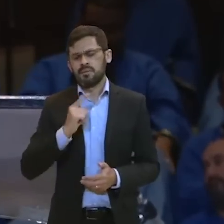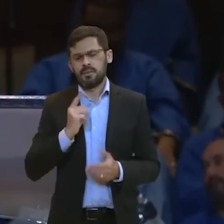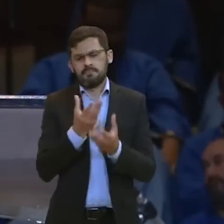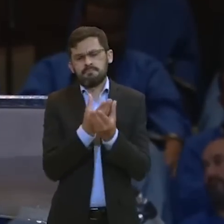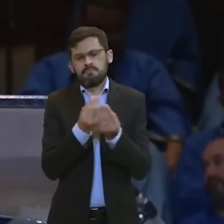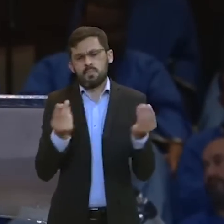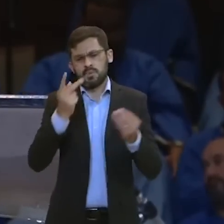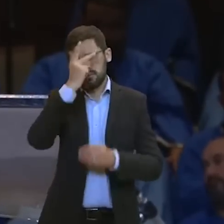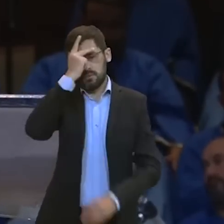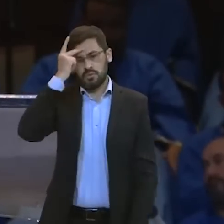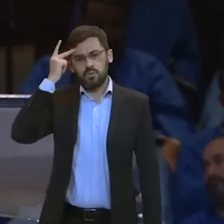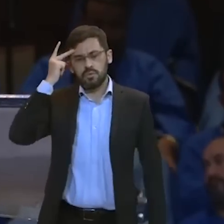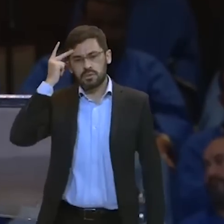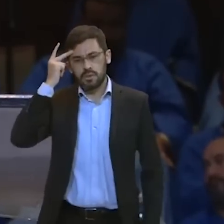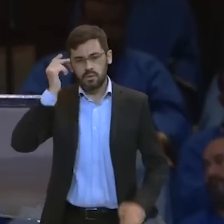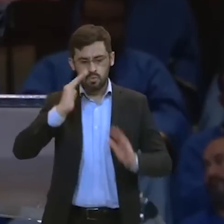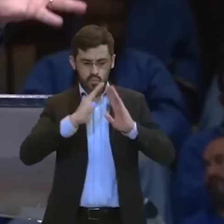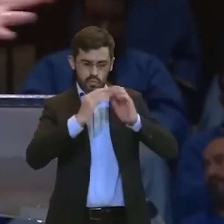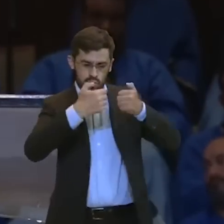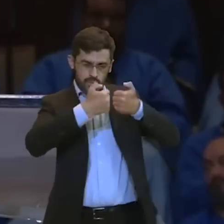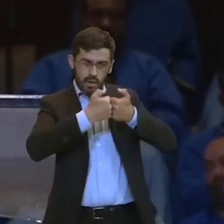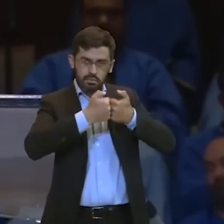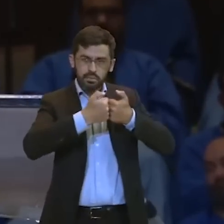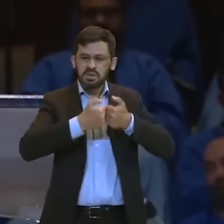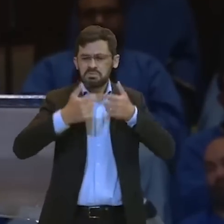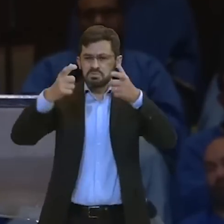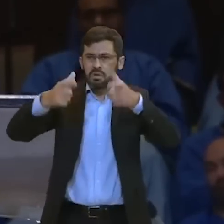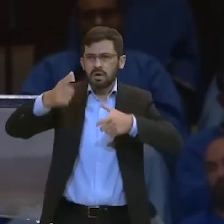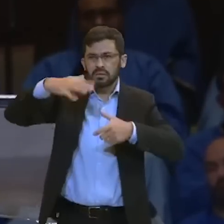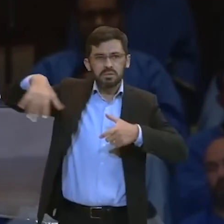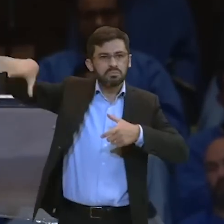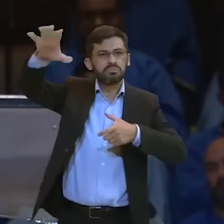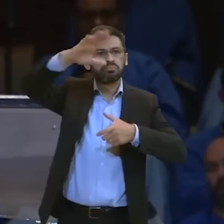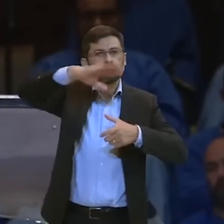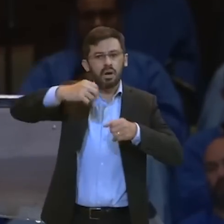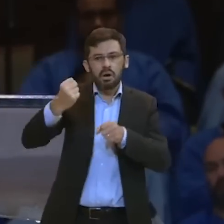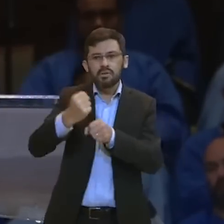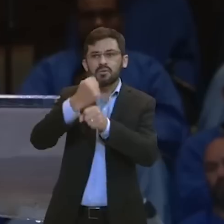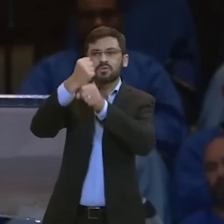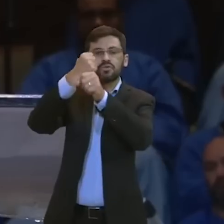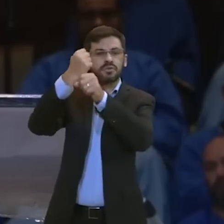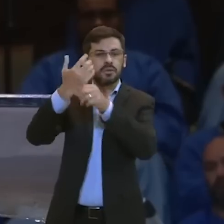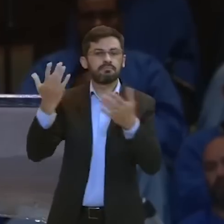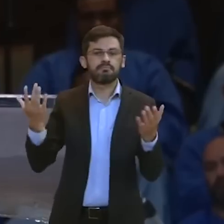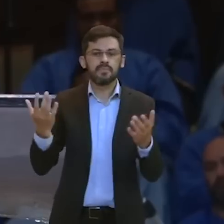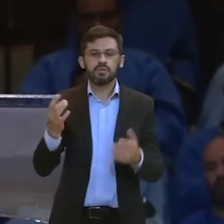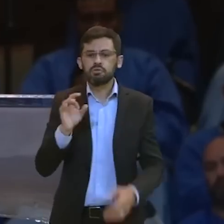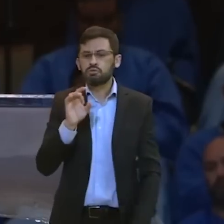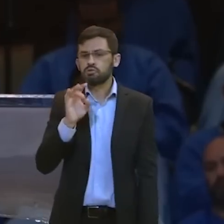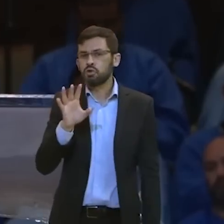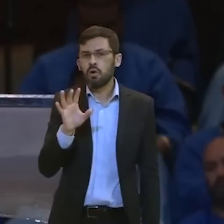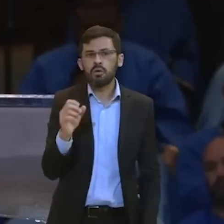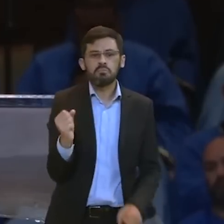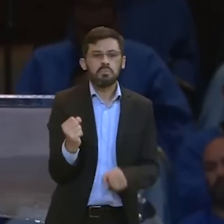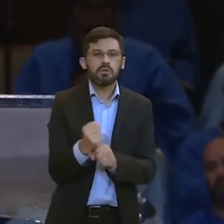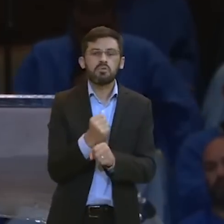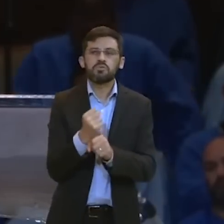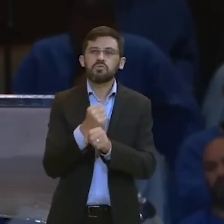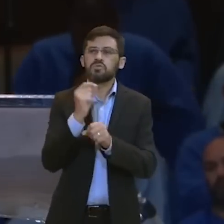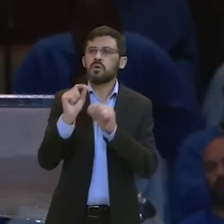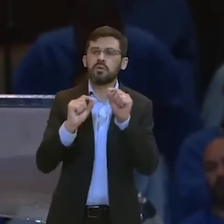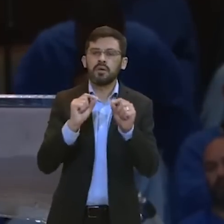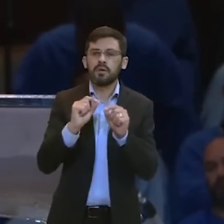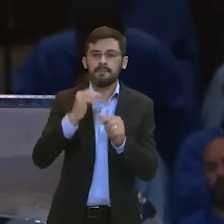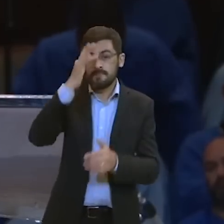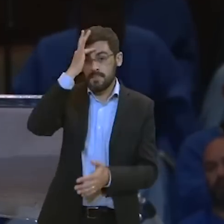pessoas, o templo, esse lugar em que a gente está, é um simples monumento da fé dos